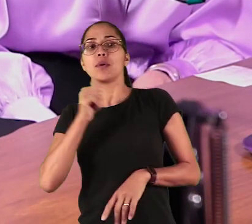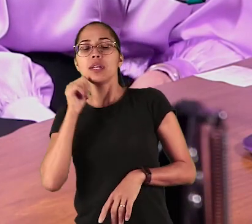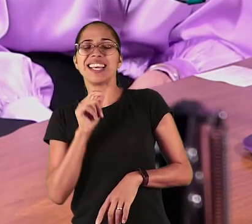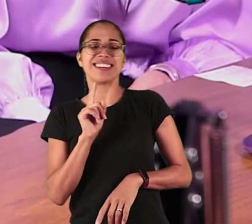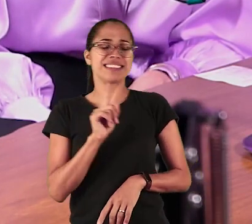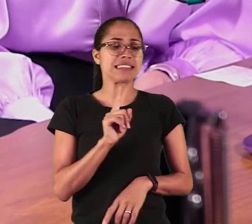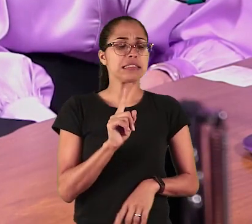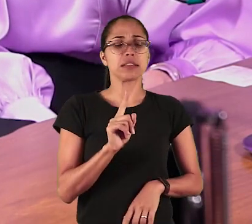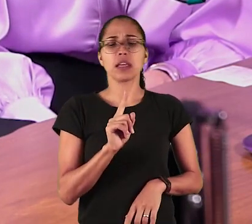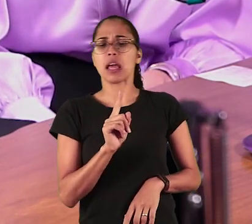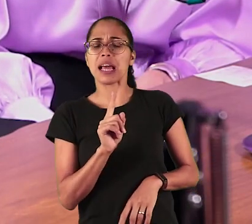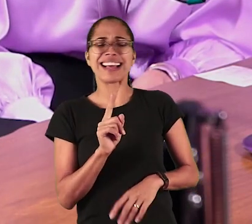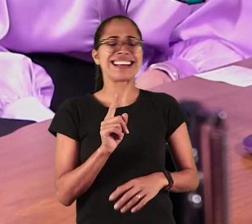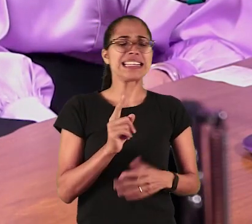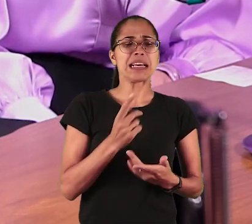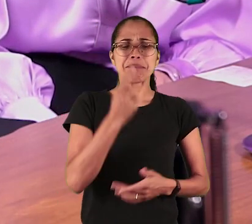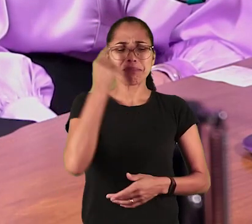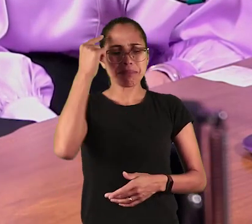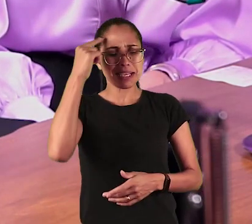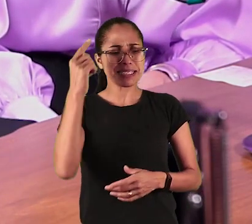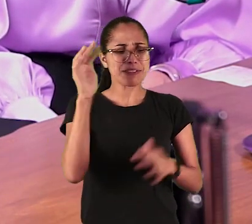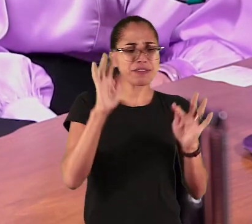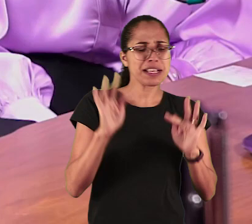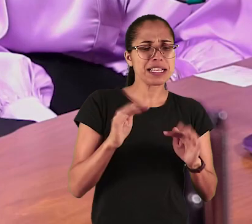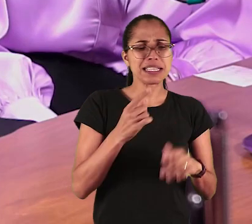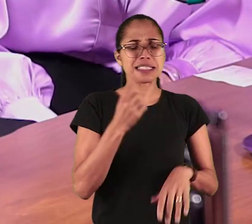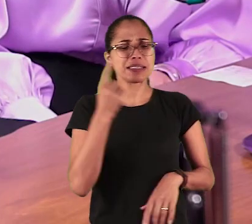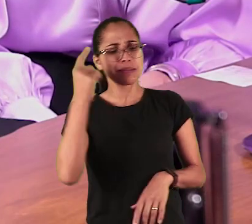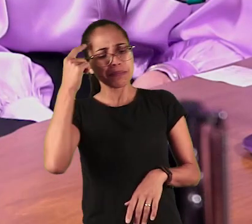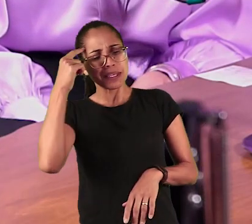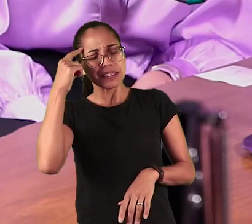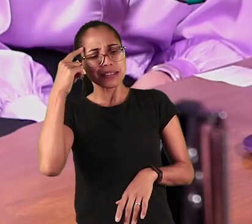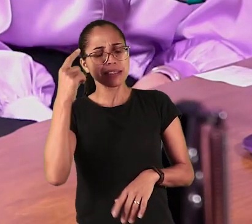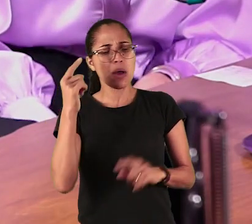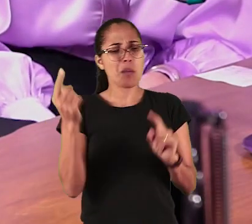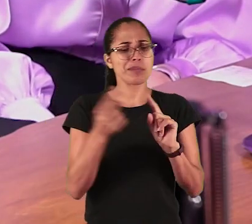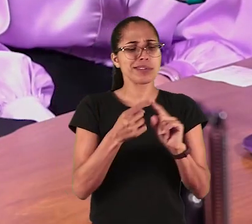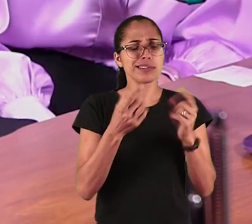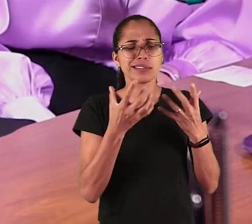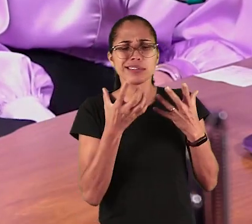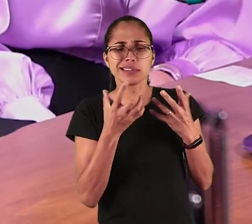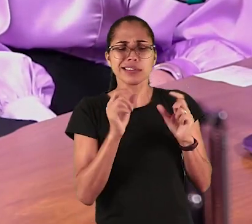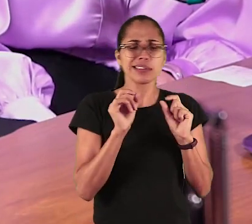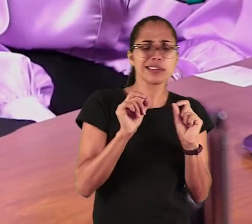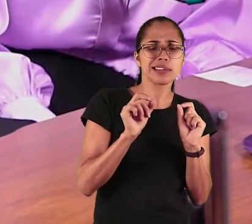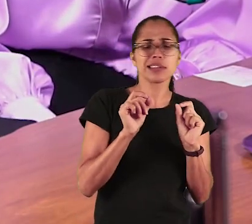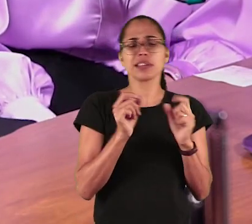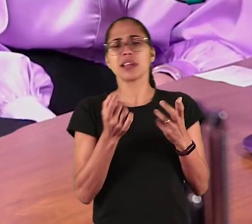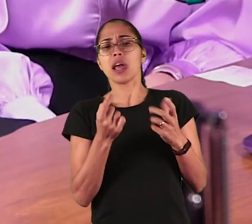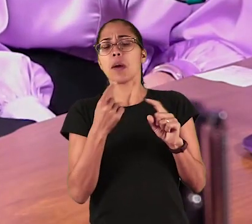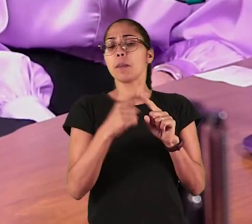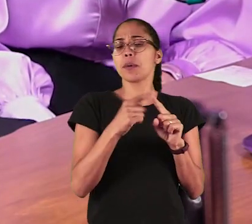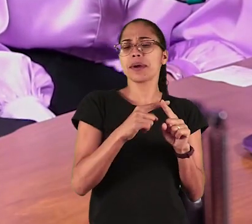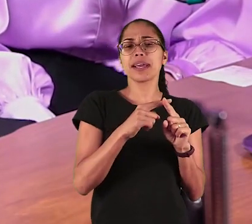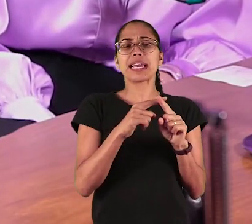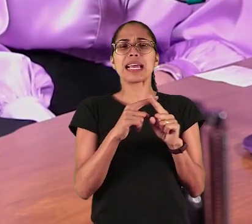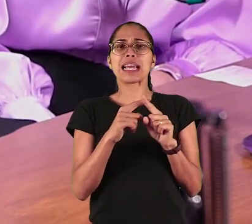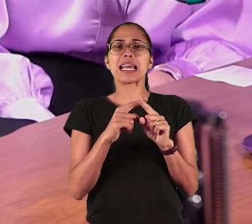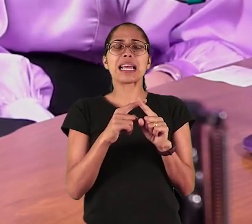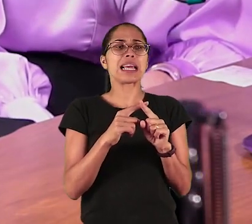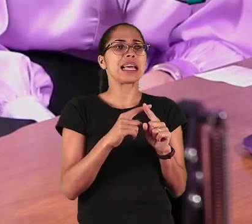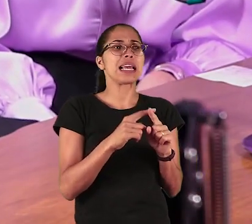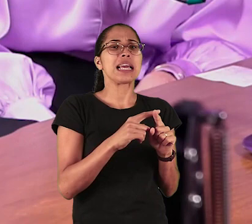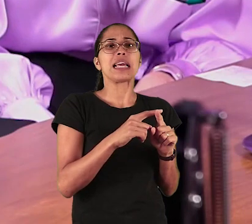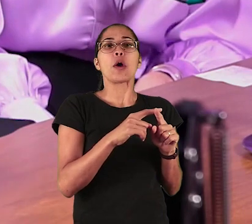de achar que elas vão poder ser feliz ter propósito ter família né buscar sonhos os modelos de